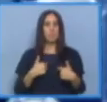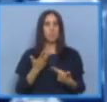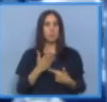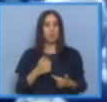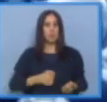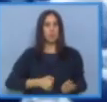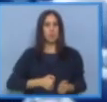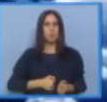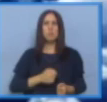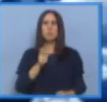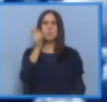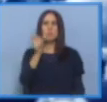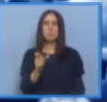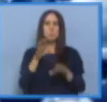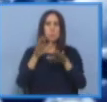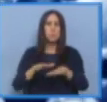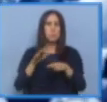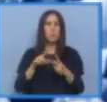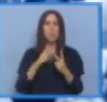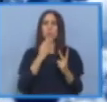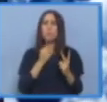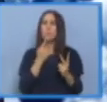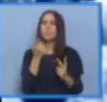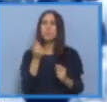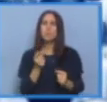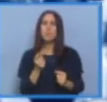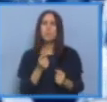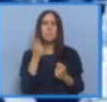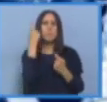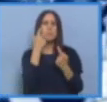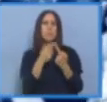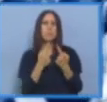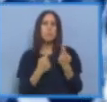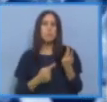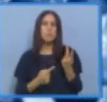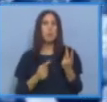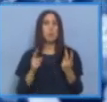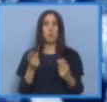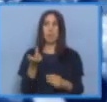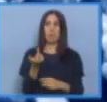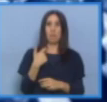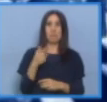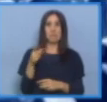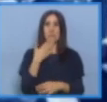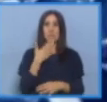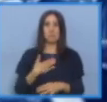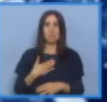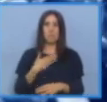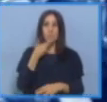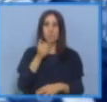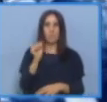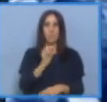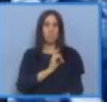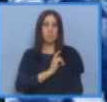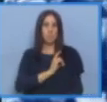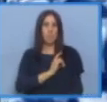que sou católico, pergunto a um muçulmano ou um judeu o que é que ele pensa disto ou pensa daquilo. E então, na resposta que ele me der, partindo da sua experiência